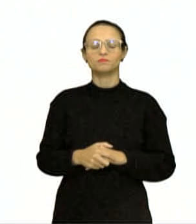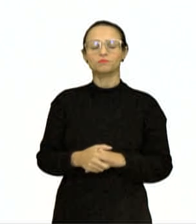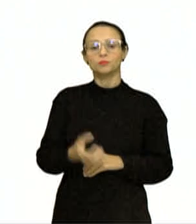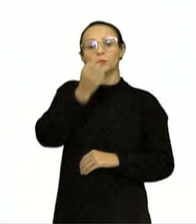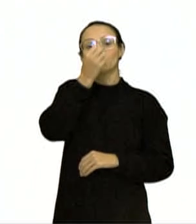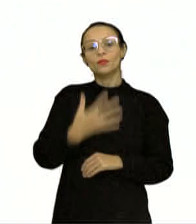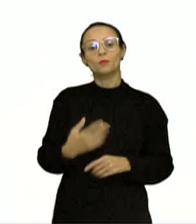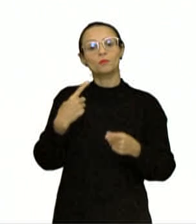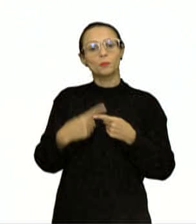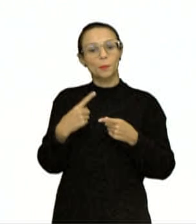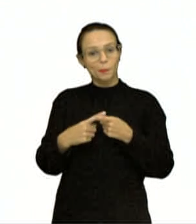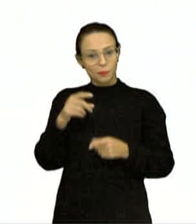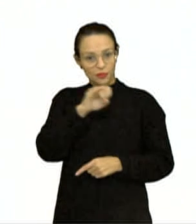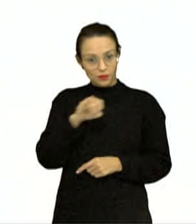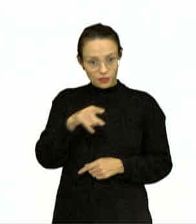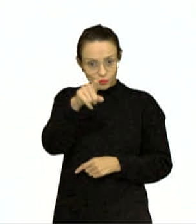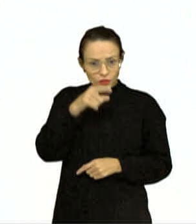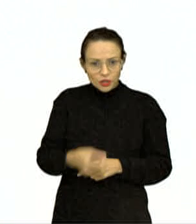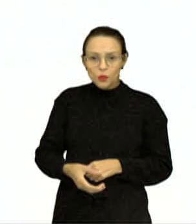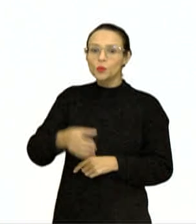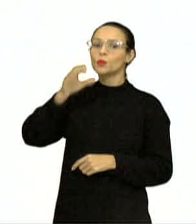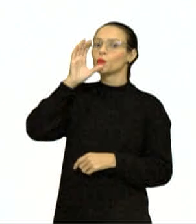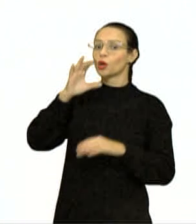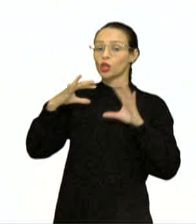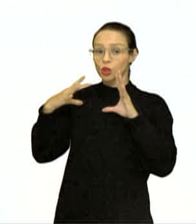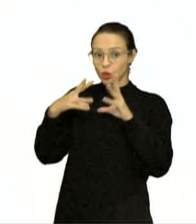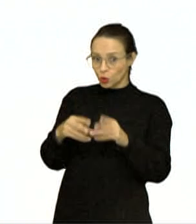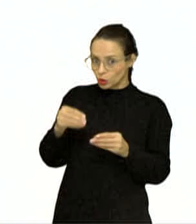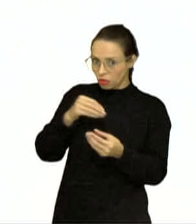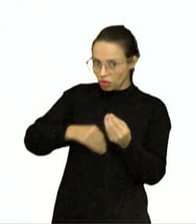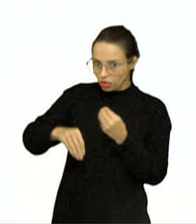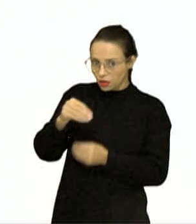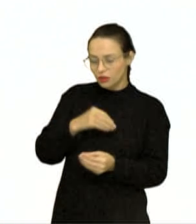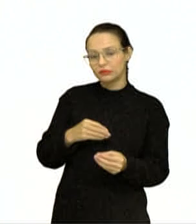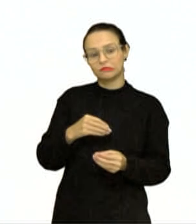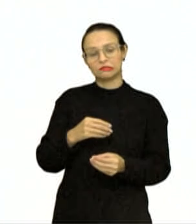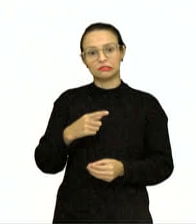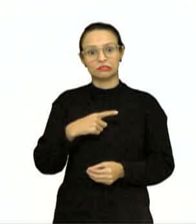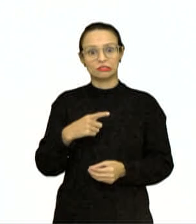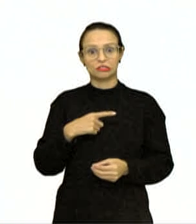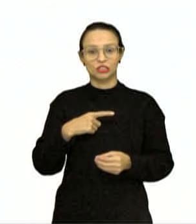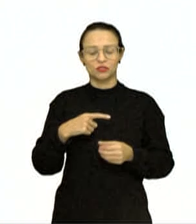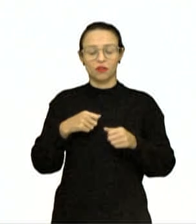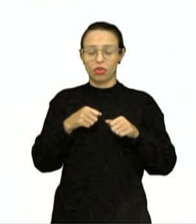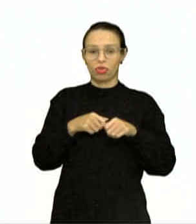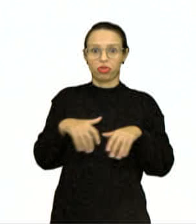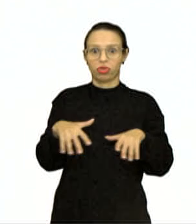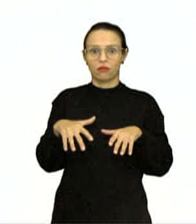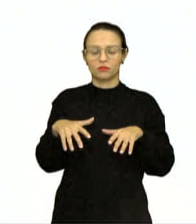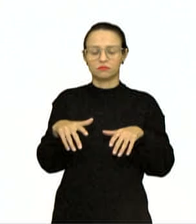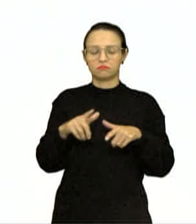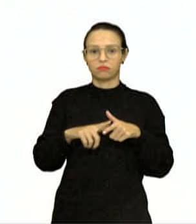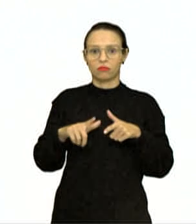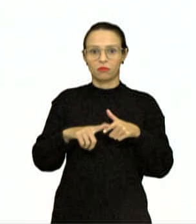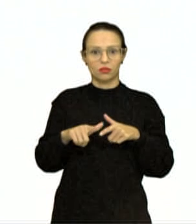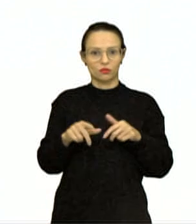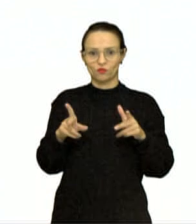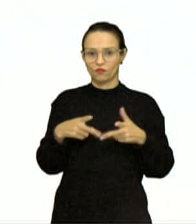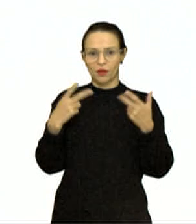adicional é que, se você tomar tudo isso ao mesmo tempo e tiver um derrame, nem vai perceber.